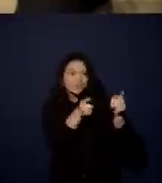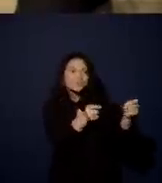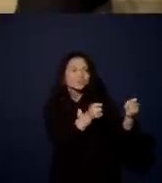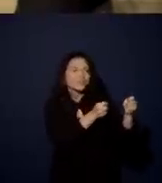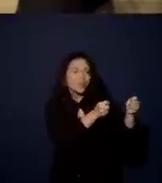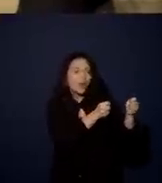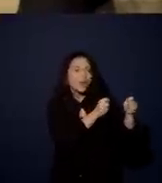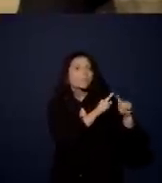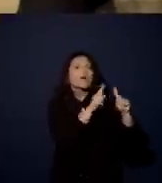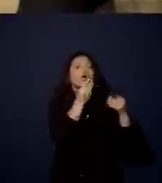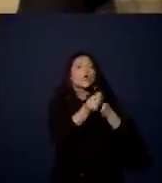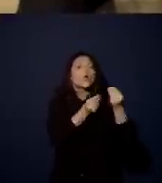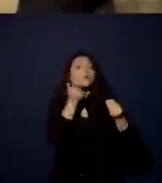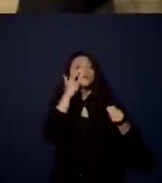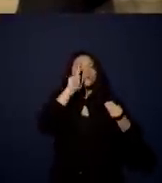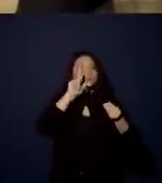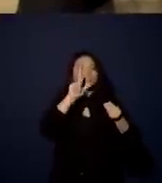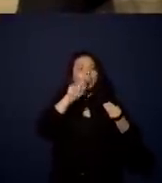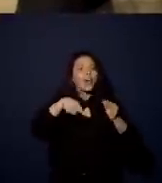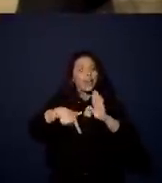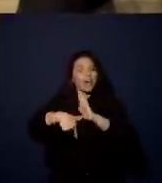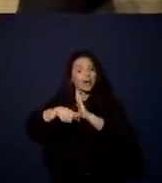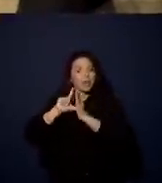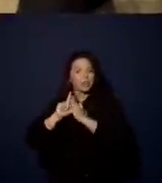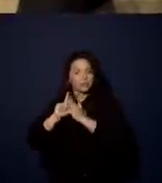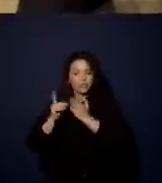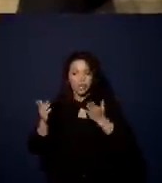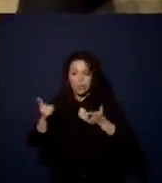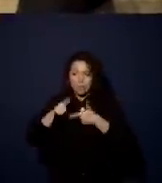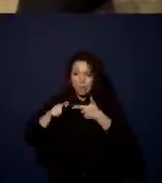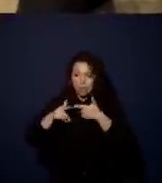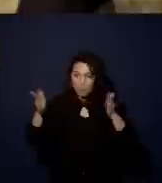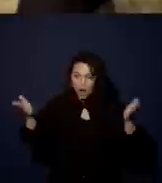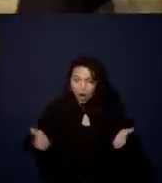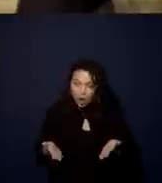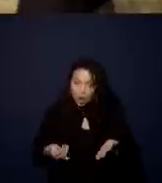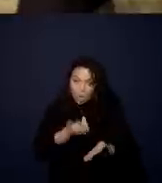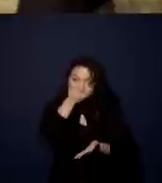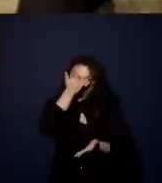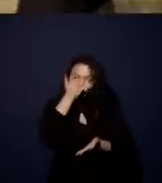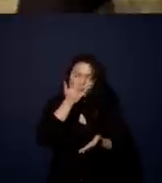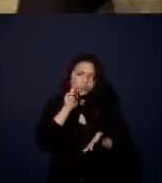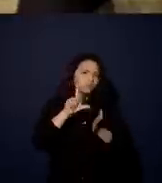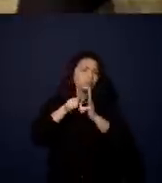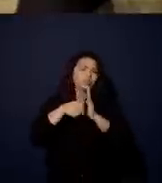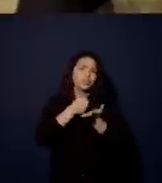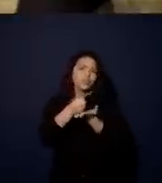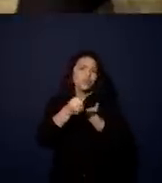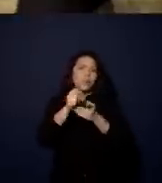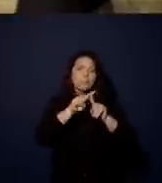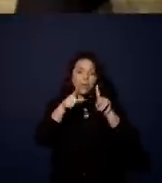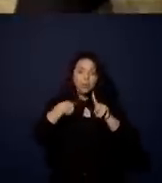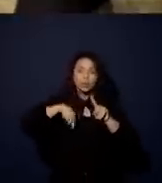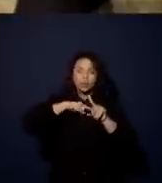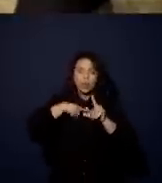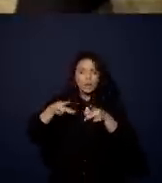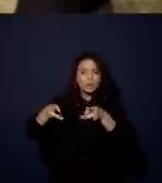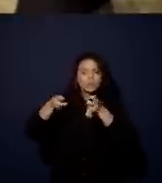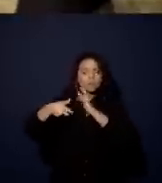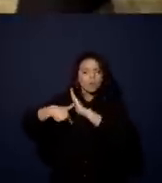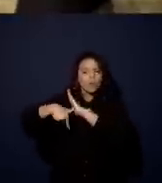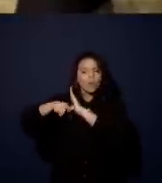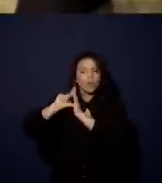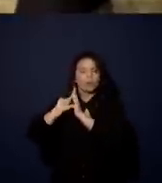bom a gente começou lá atrás reagir depois que o problema já tá posto já hoje já tá tarde e a gente também começou a